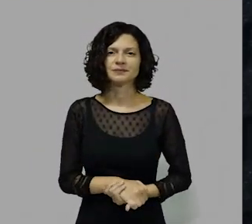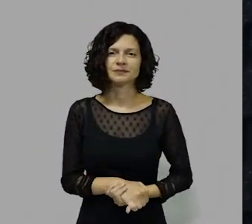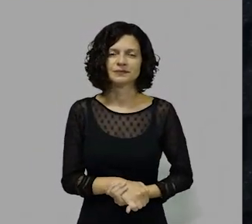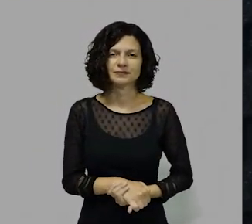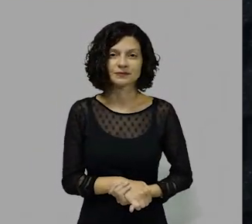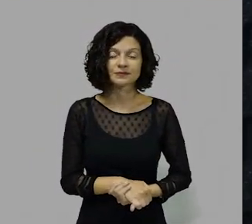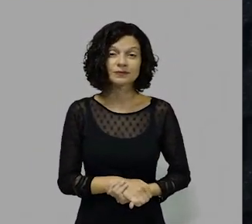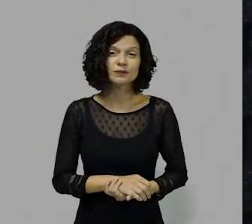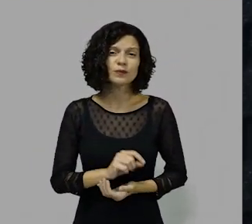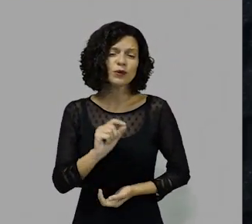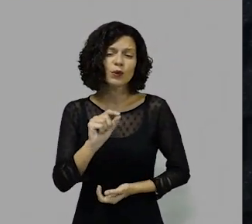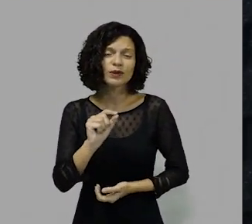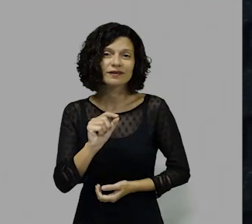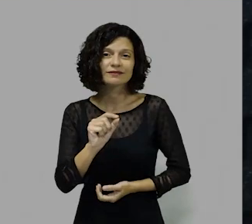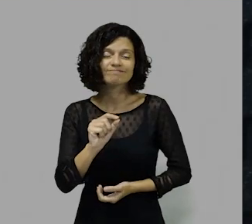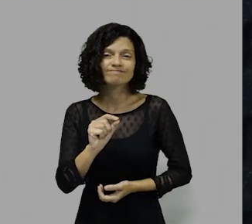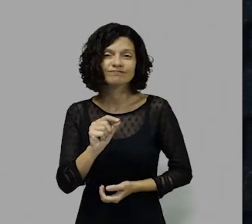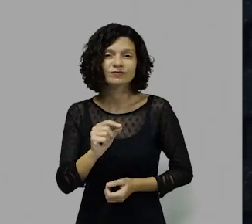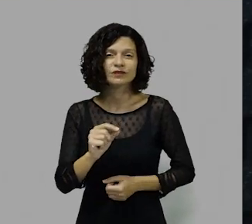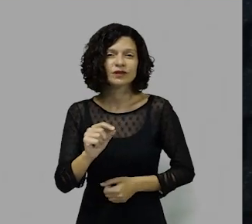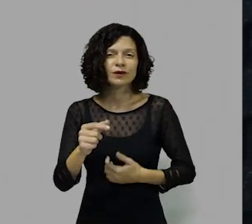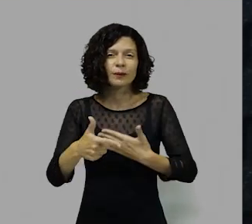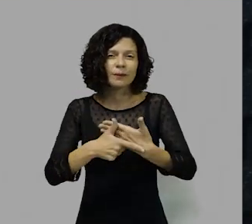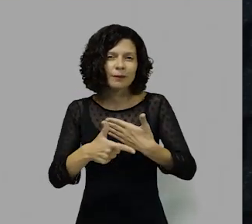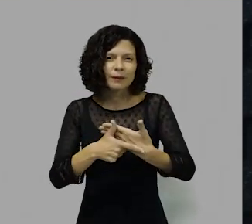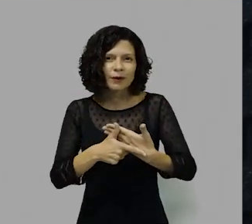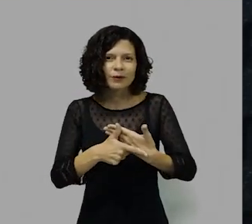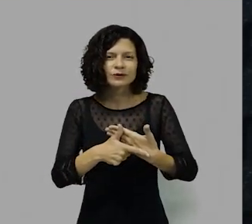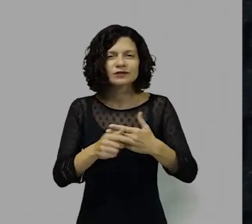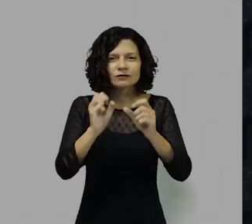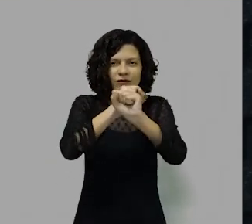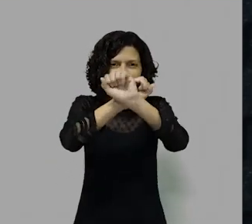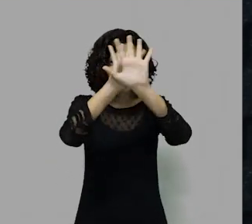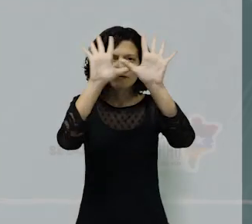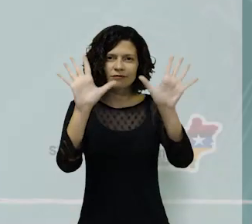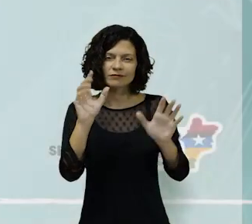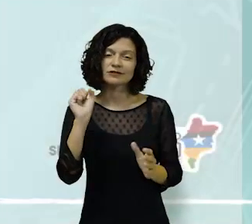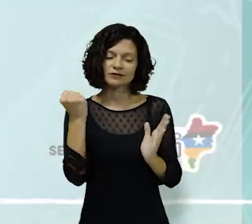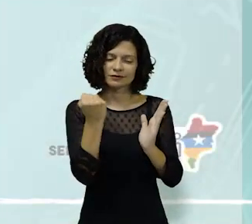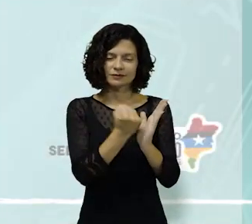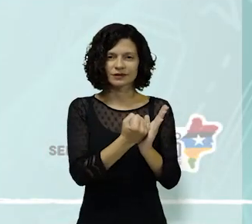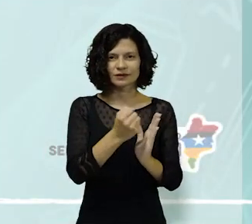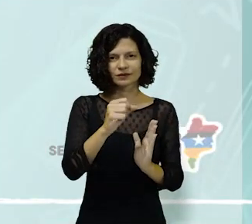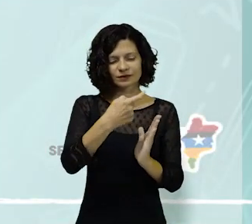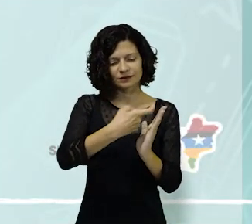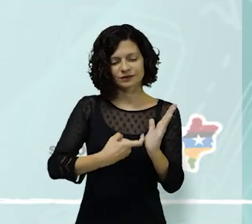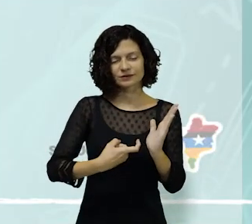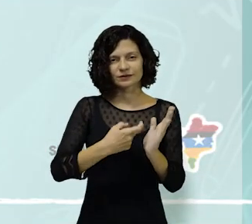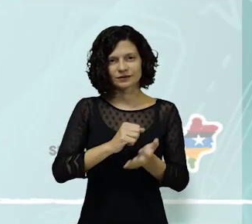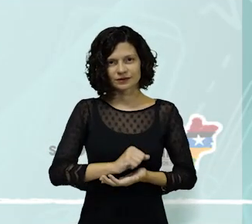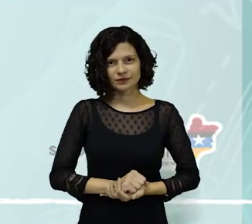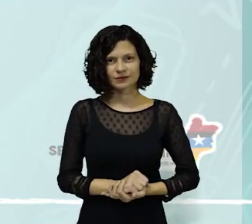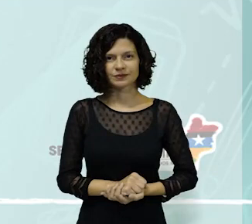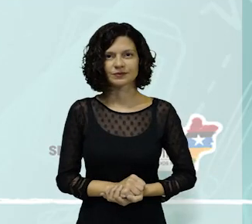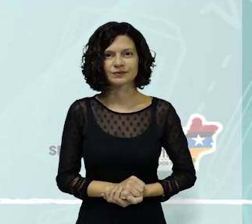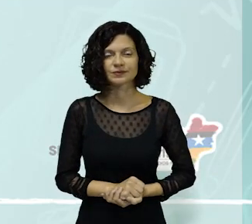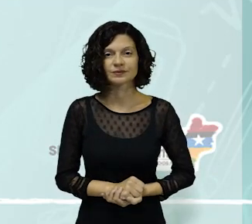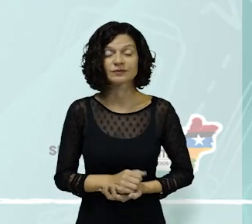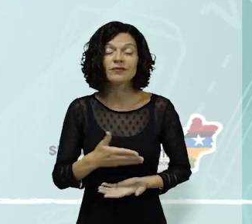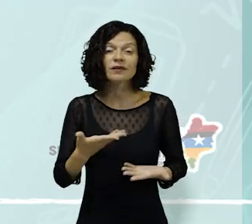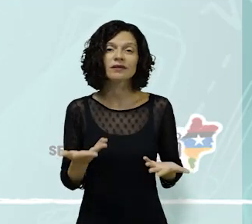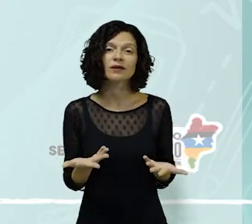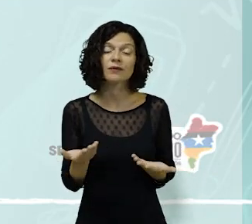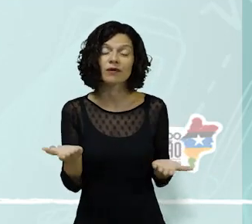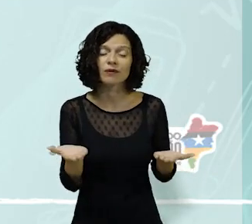essas organizações é justamente a utilização desses marcadores de discurso. The use of the discourse markers. Então, vamos falar do